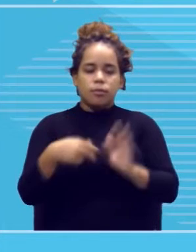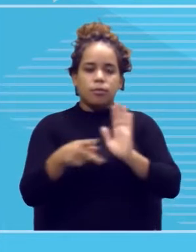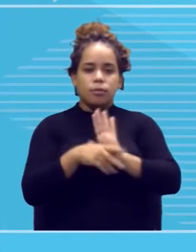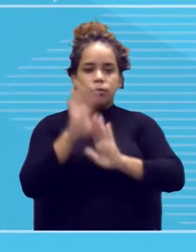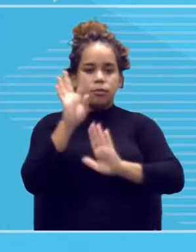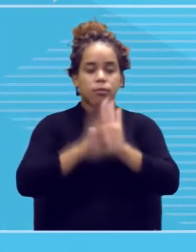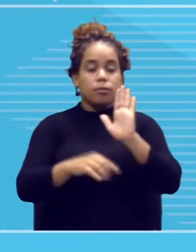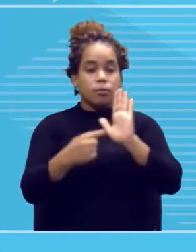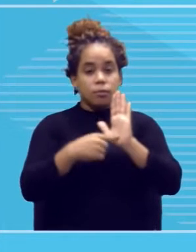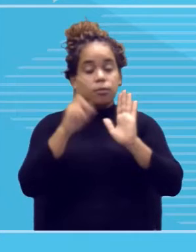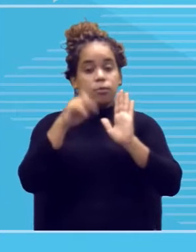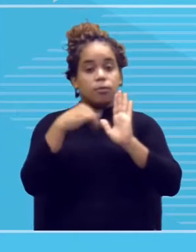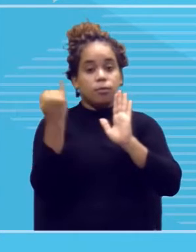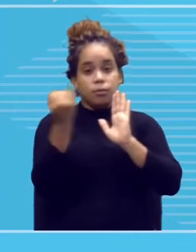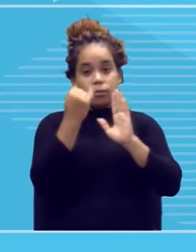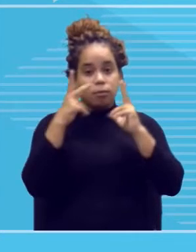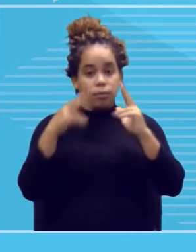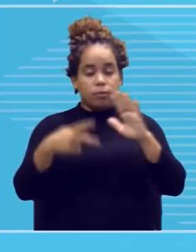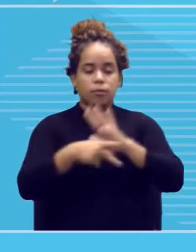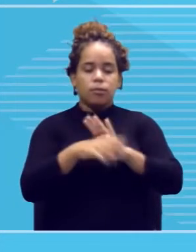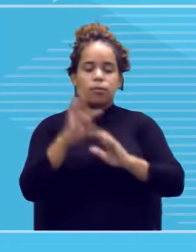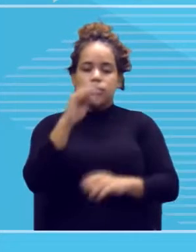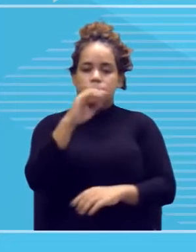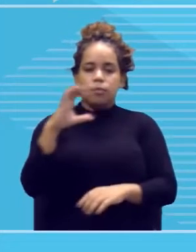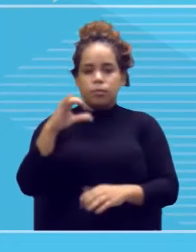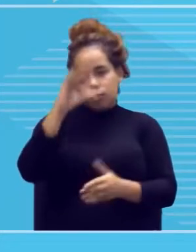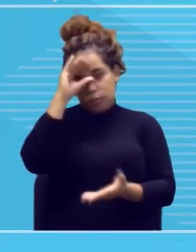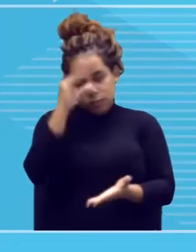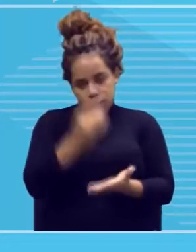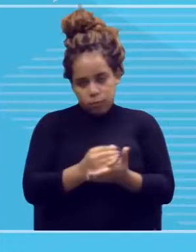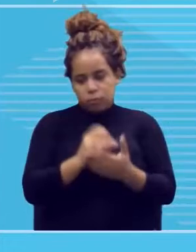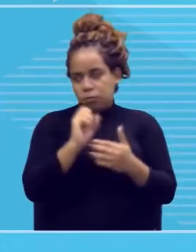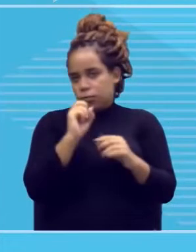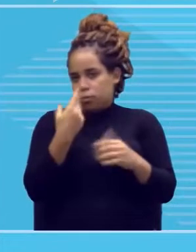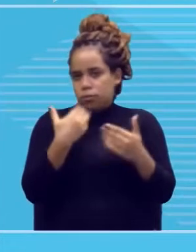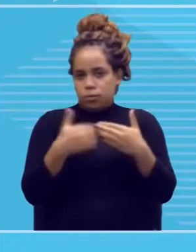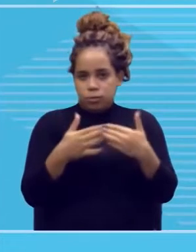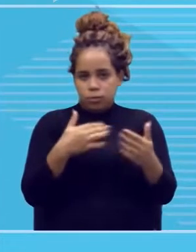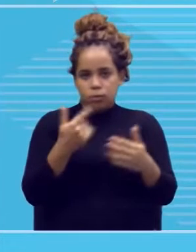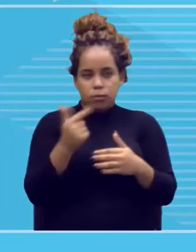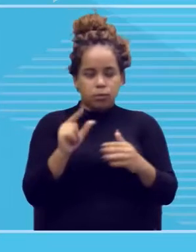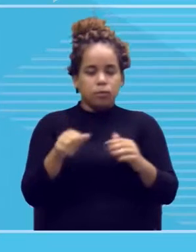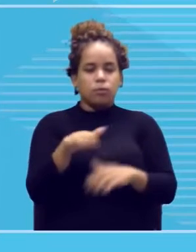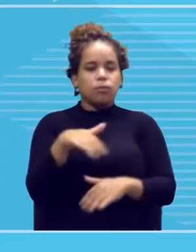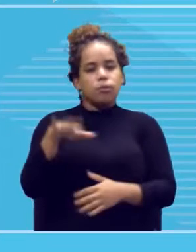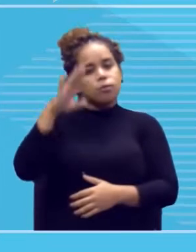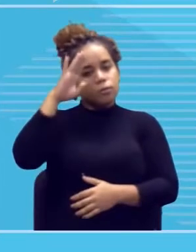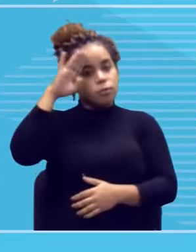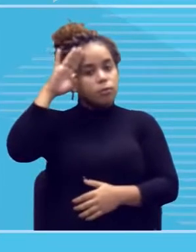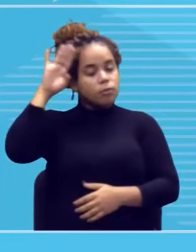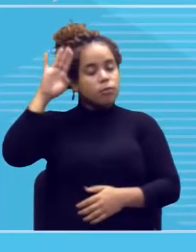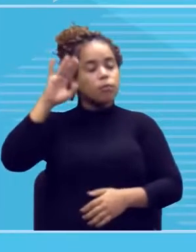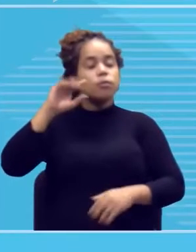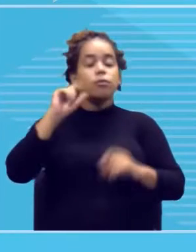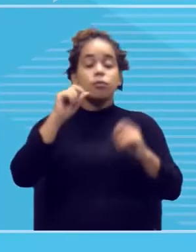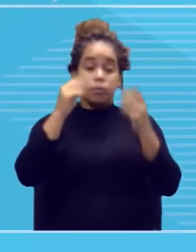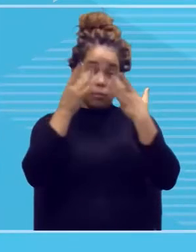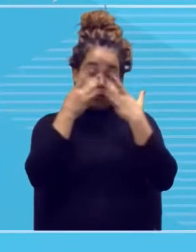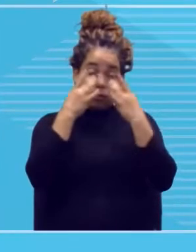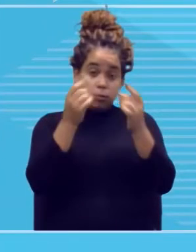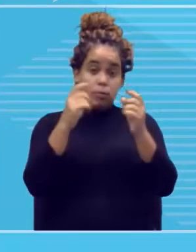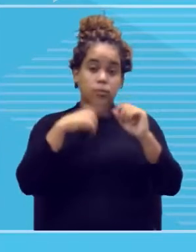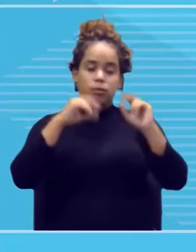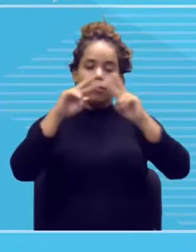um texto de um TCC ou de uma tese ou algo do tipo tá bem muita atenção aí quando você estiver trabalhando